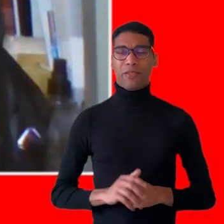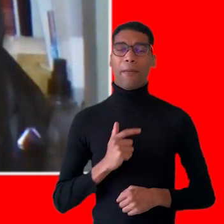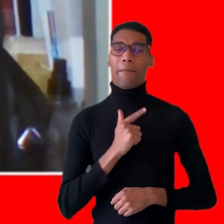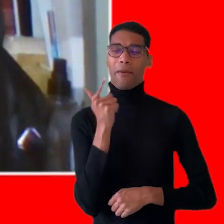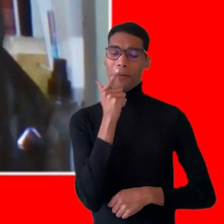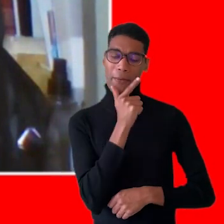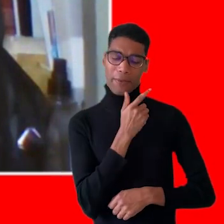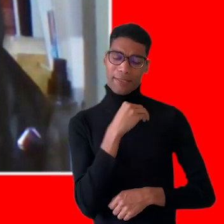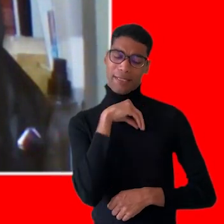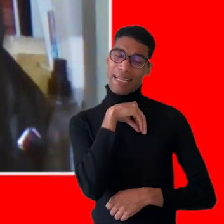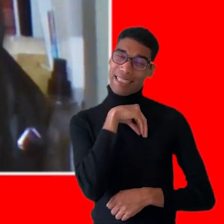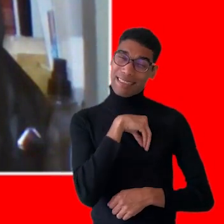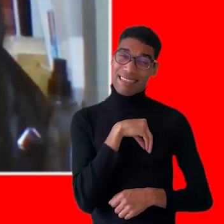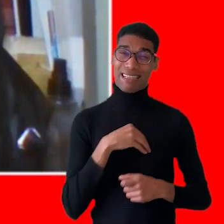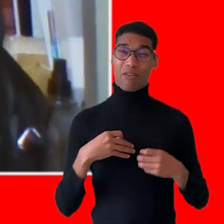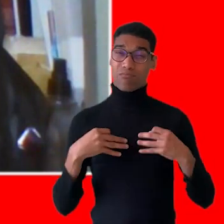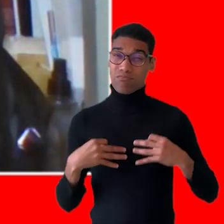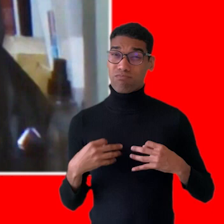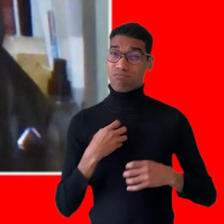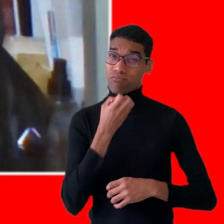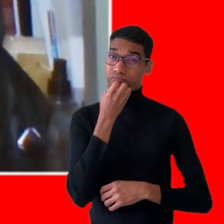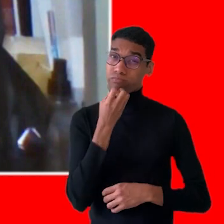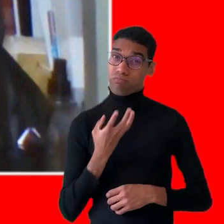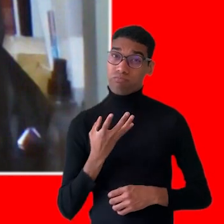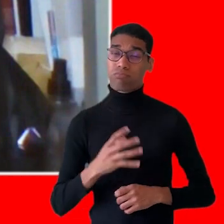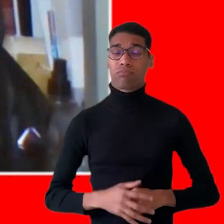obter salário digno,